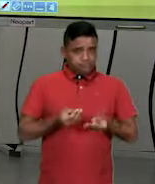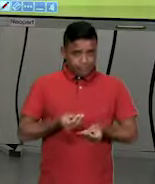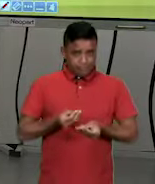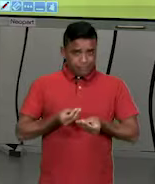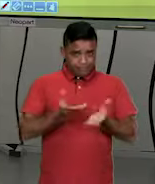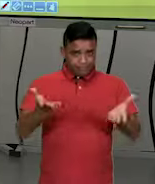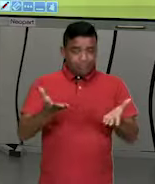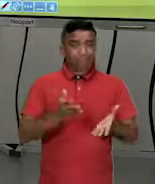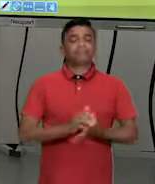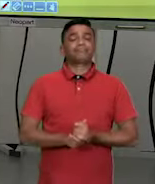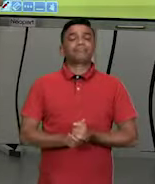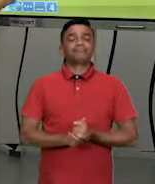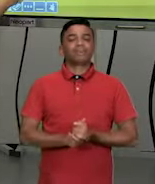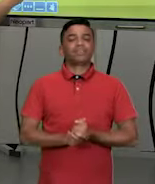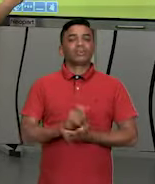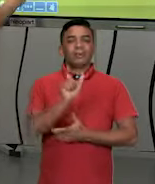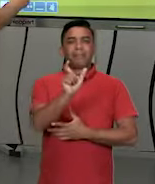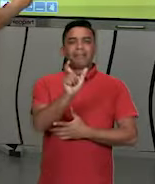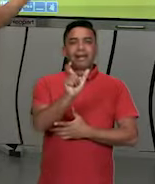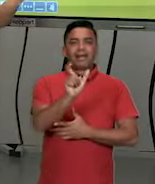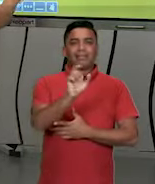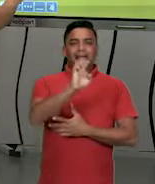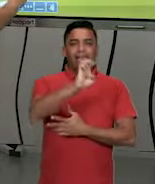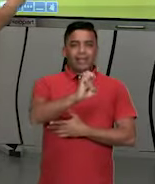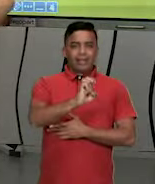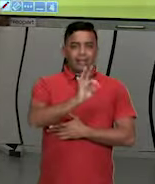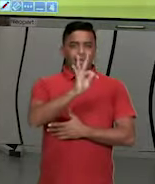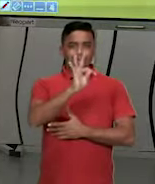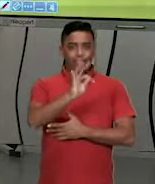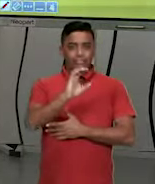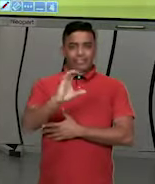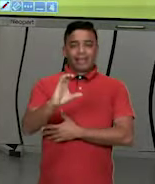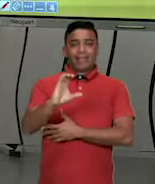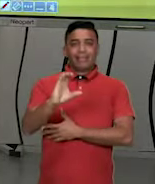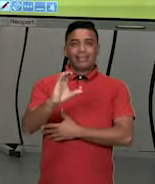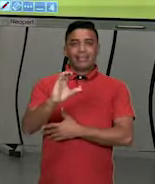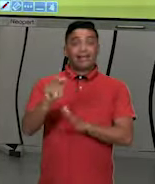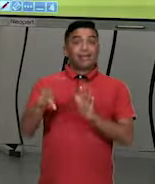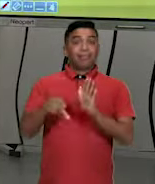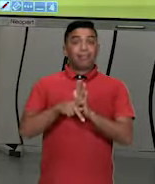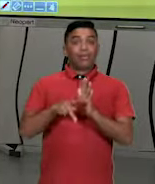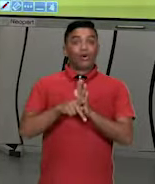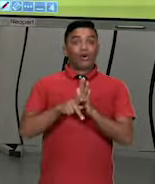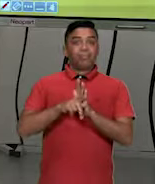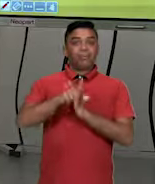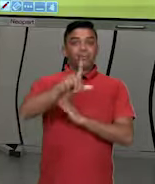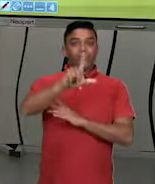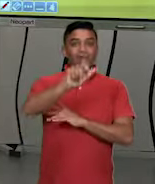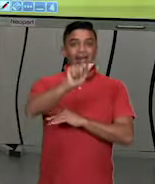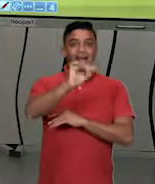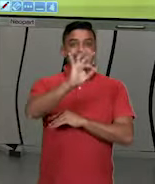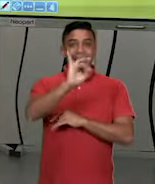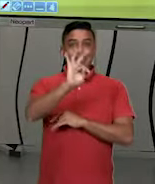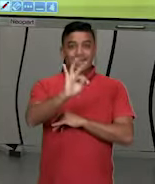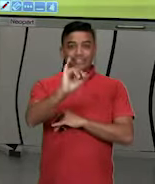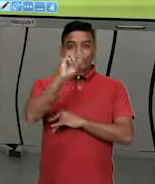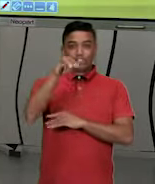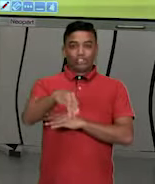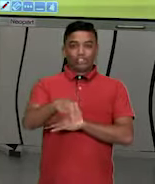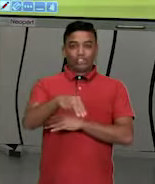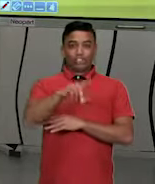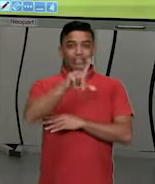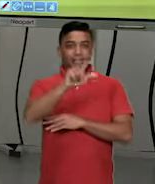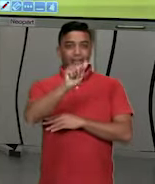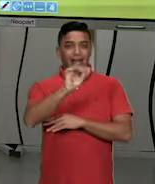aqui. A palavra etc., ela é do latim, ela quer dizer, ela significa que o